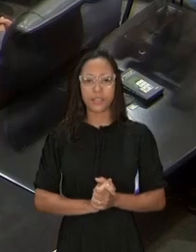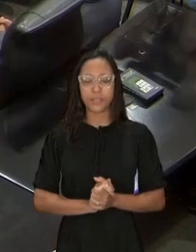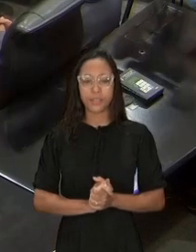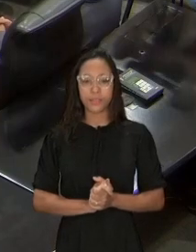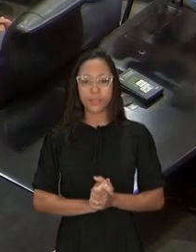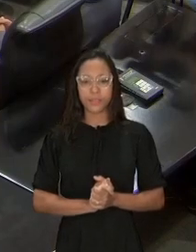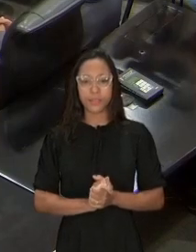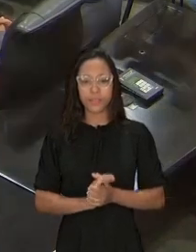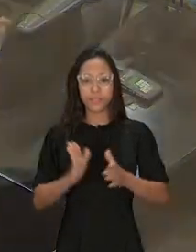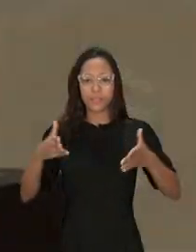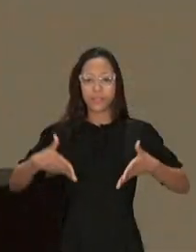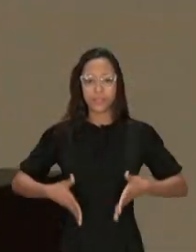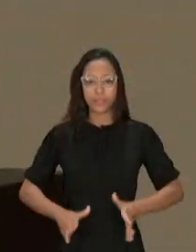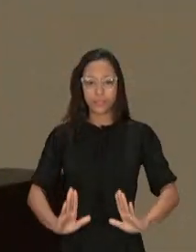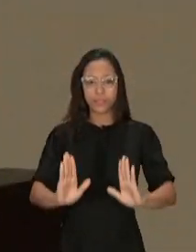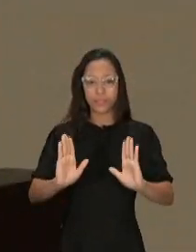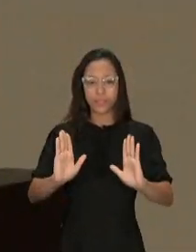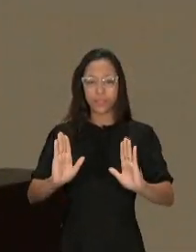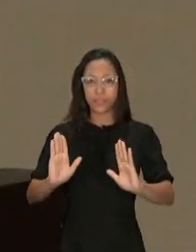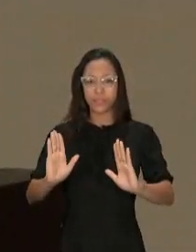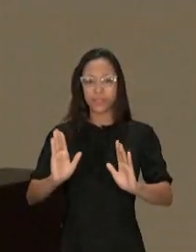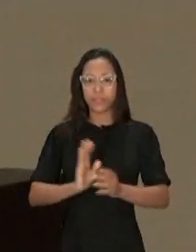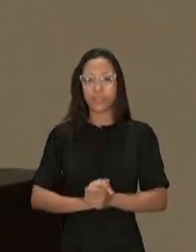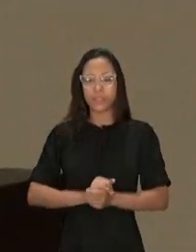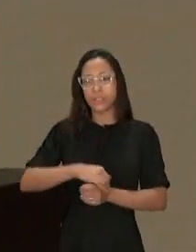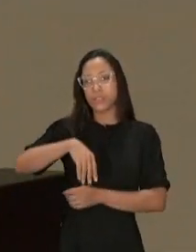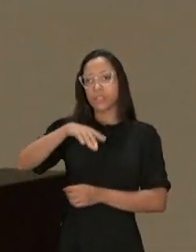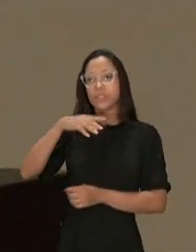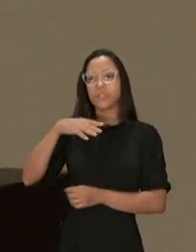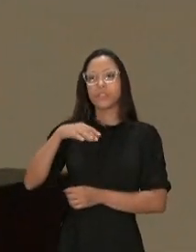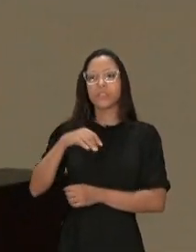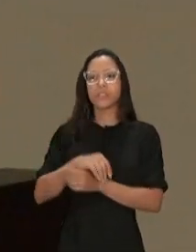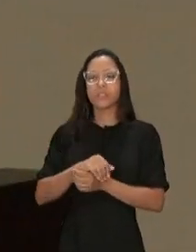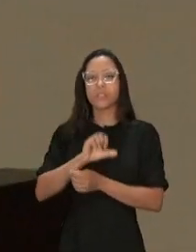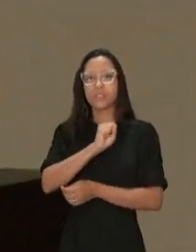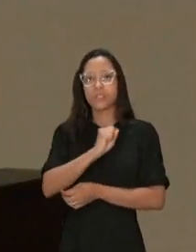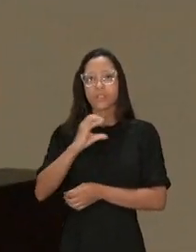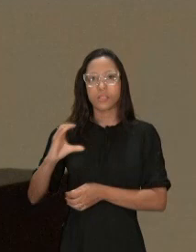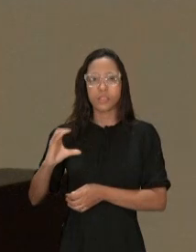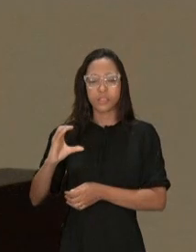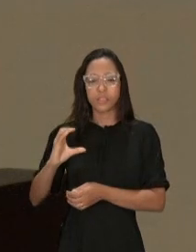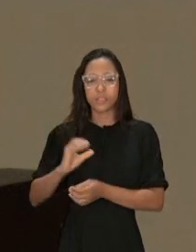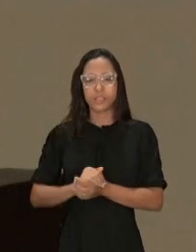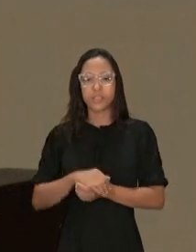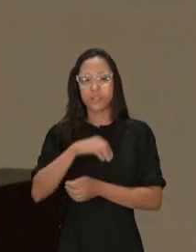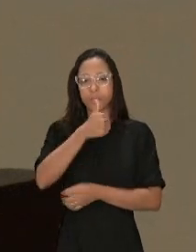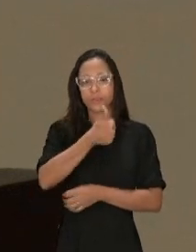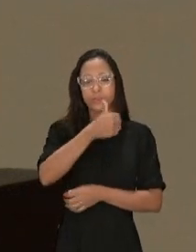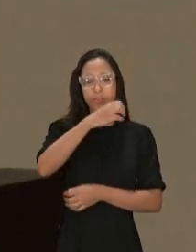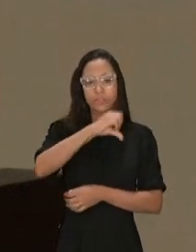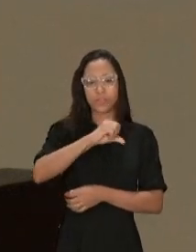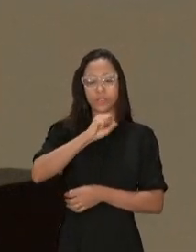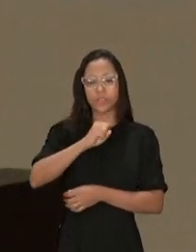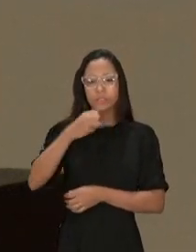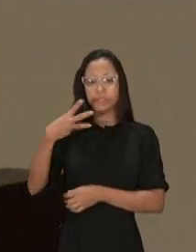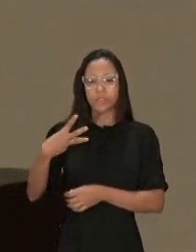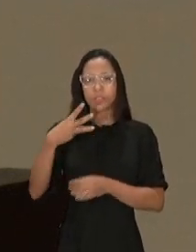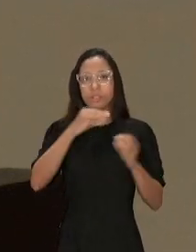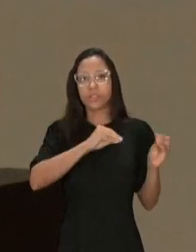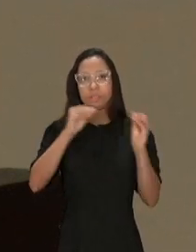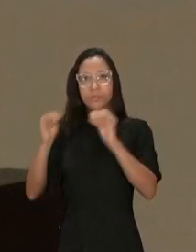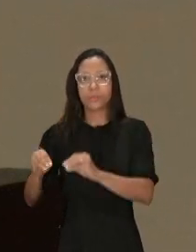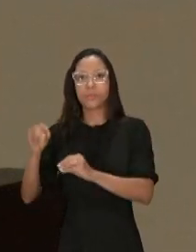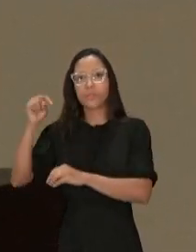natural de Campo Novo, Santa Catarina, veio para o estado de Mato Grosso em 1983. Em